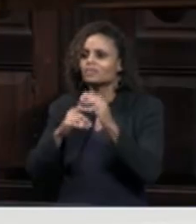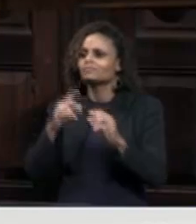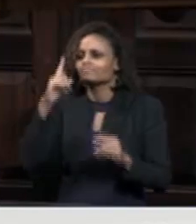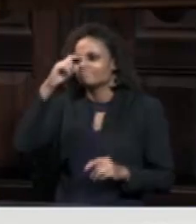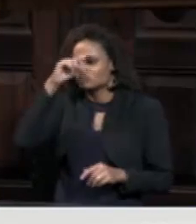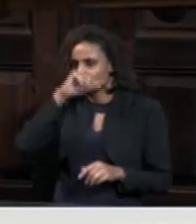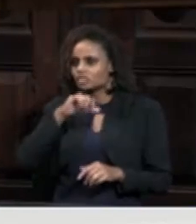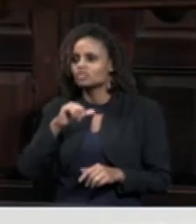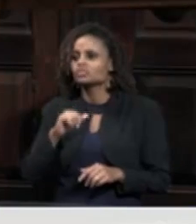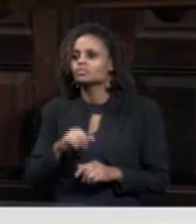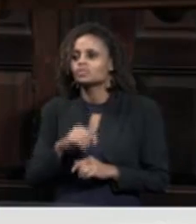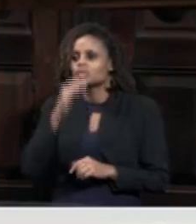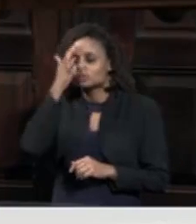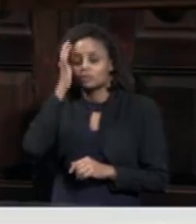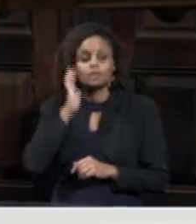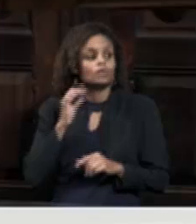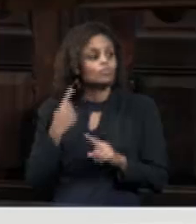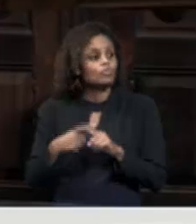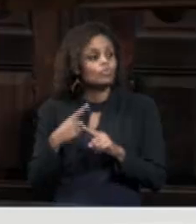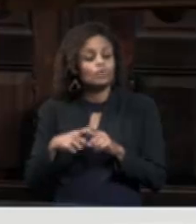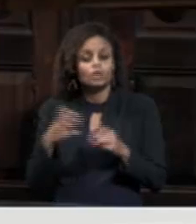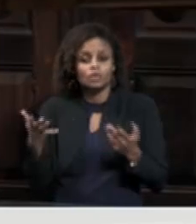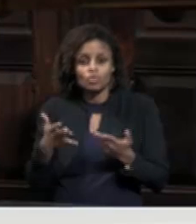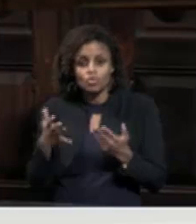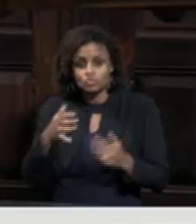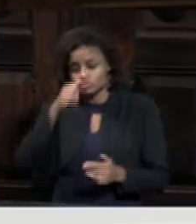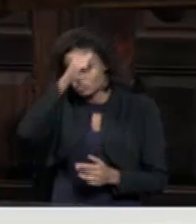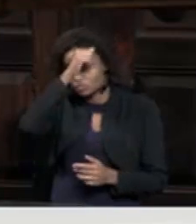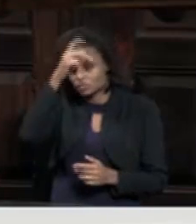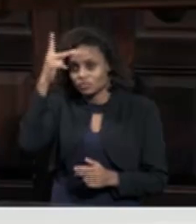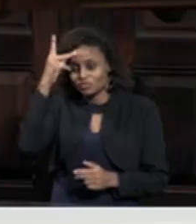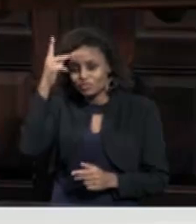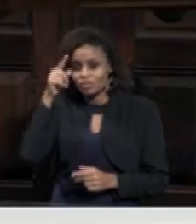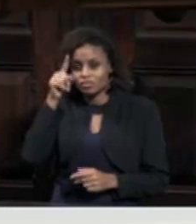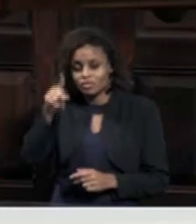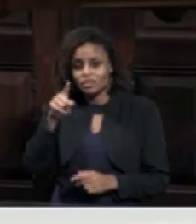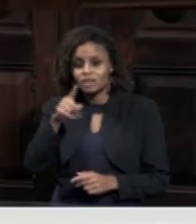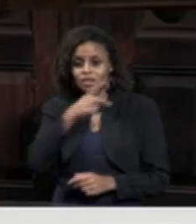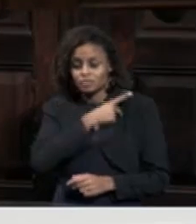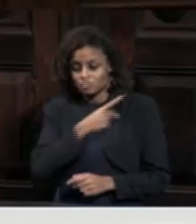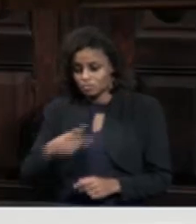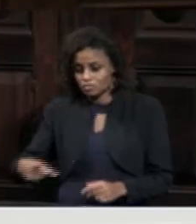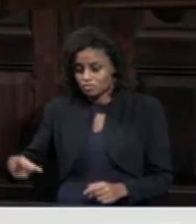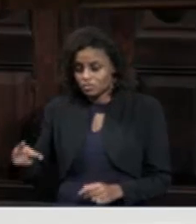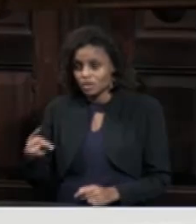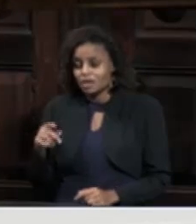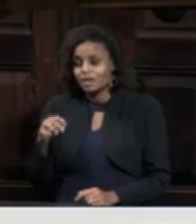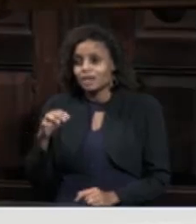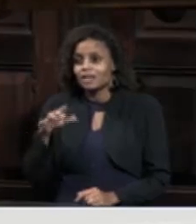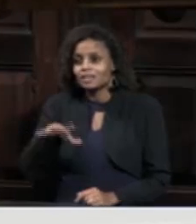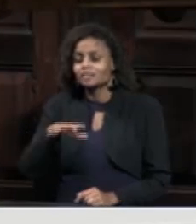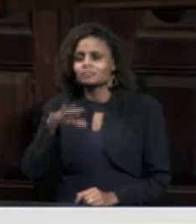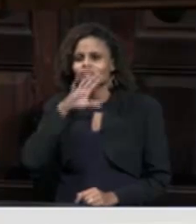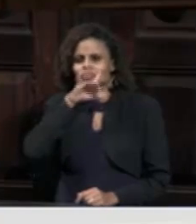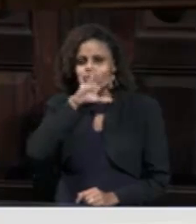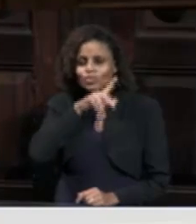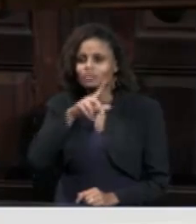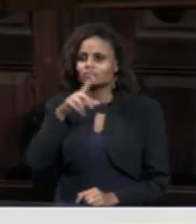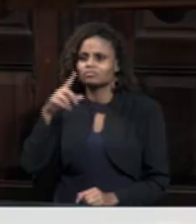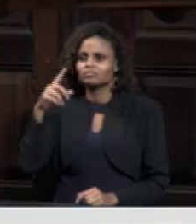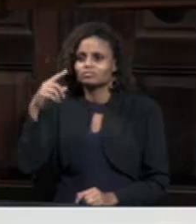difícil, porque temos um prefeito débil, um prefeito frágil,